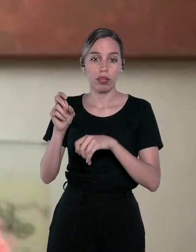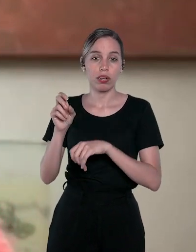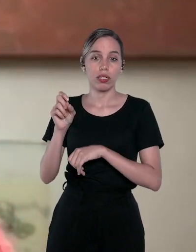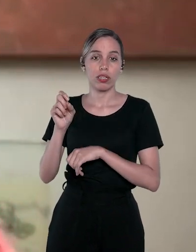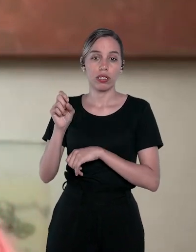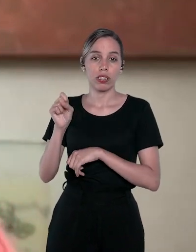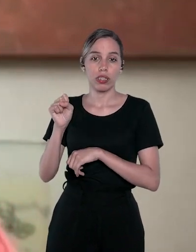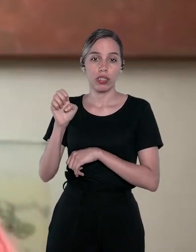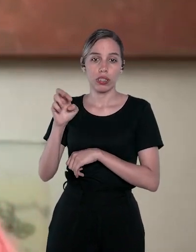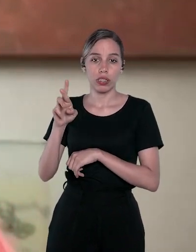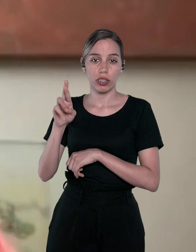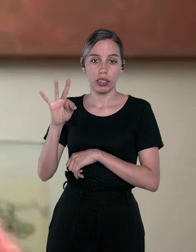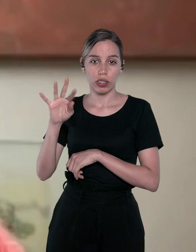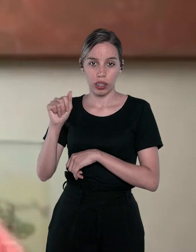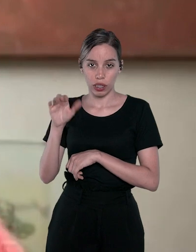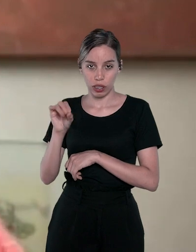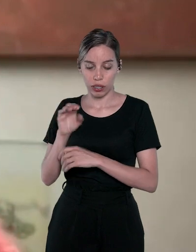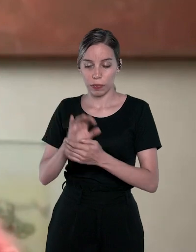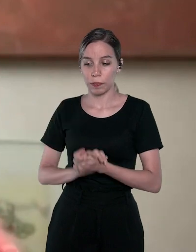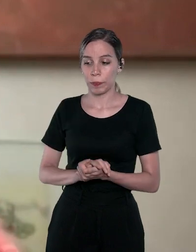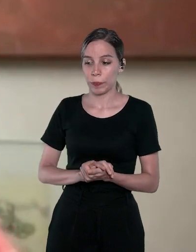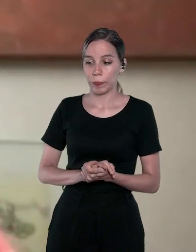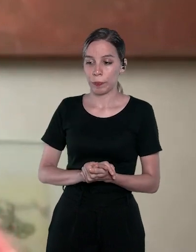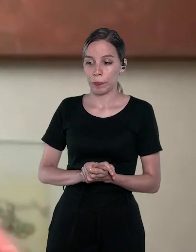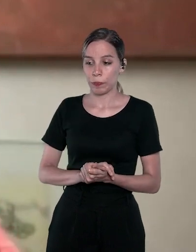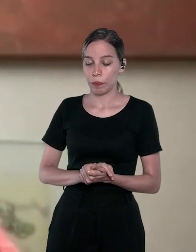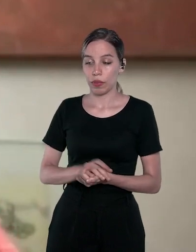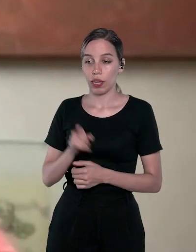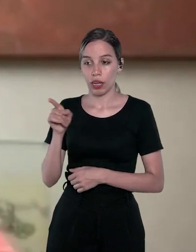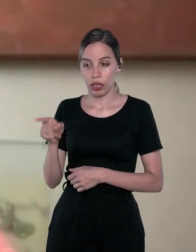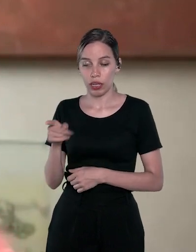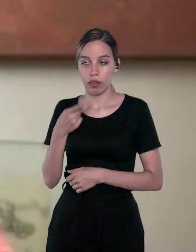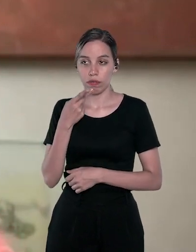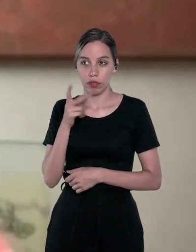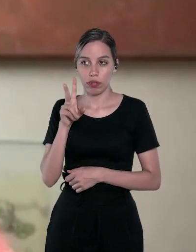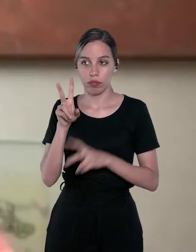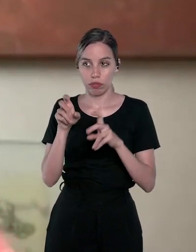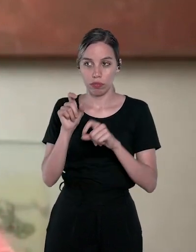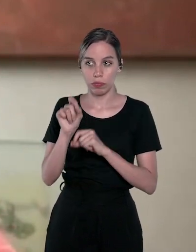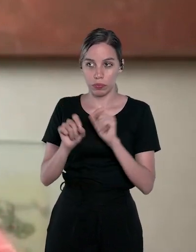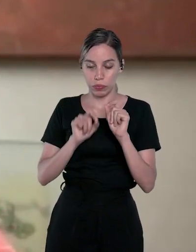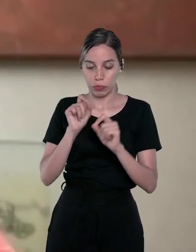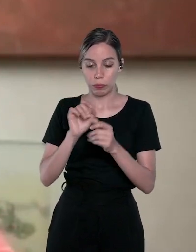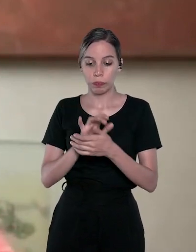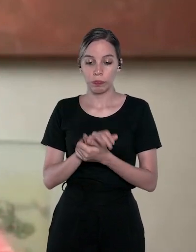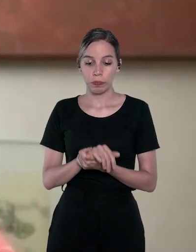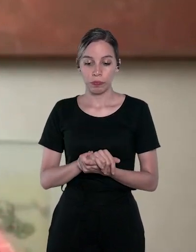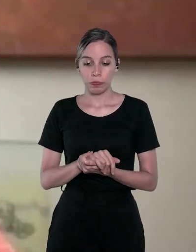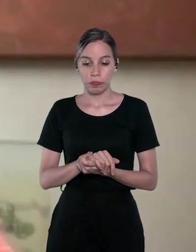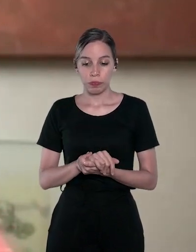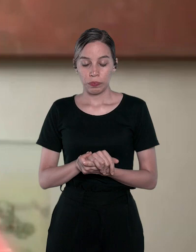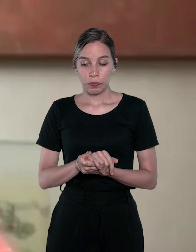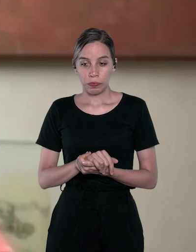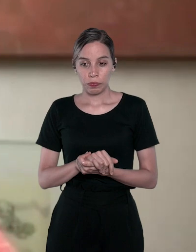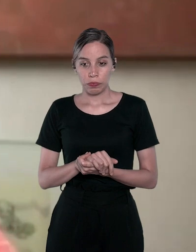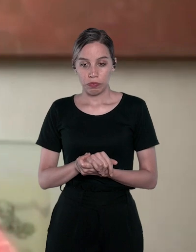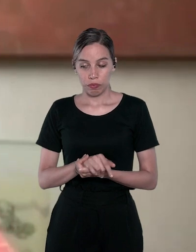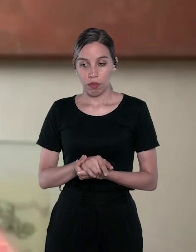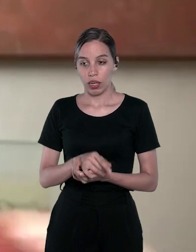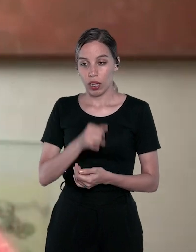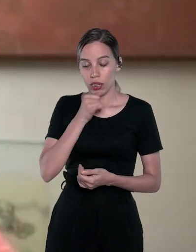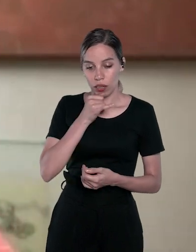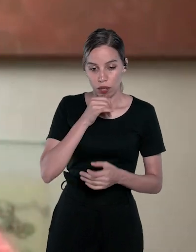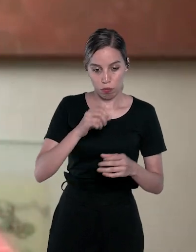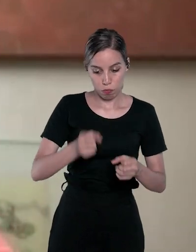sessão obedecia ao seguinte projeto. Ele recebia os poemas,